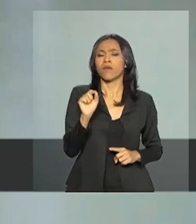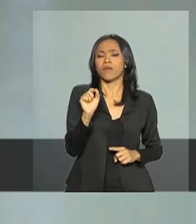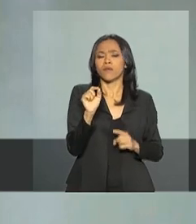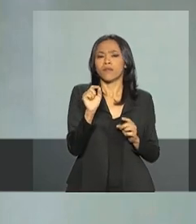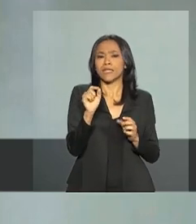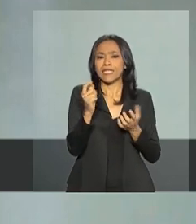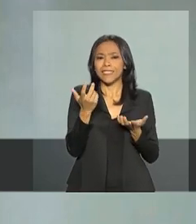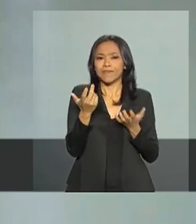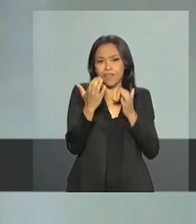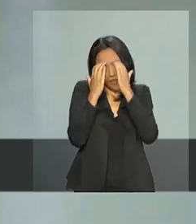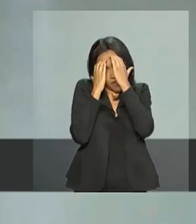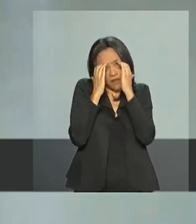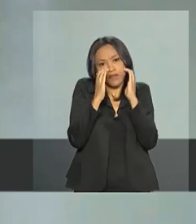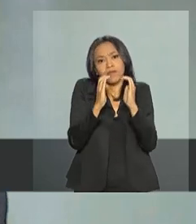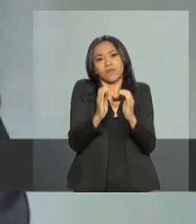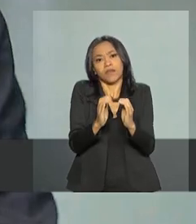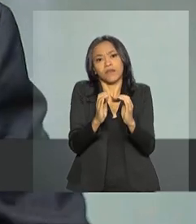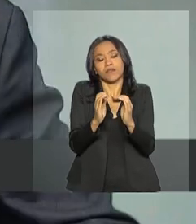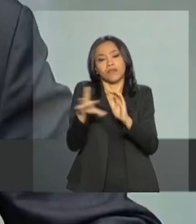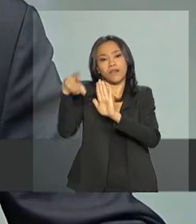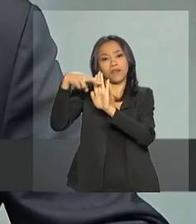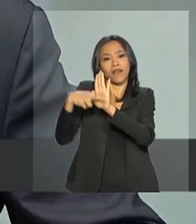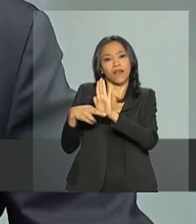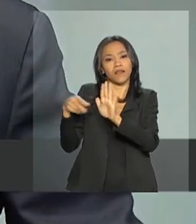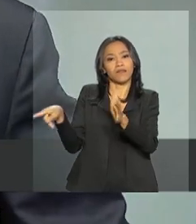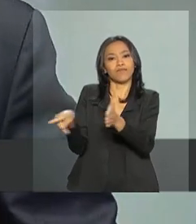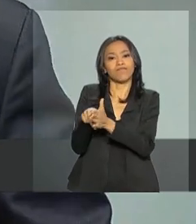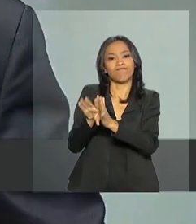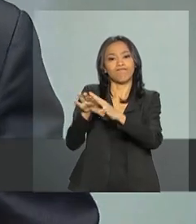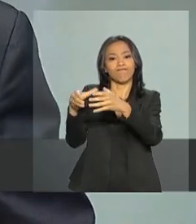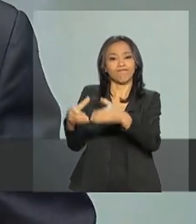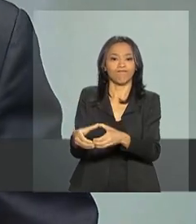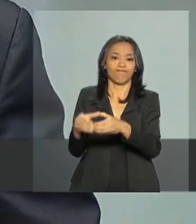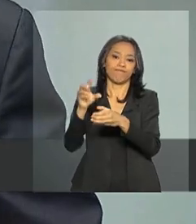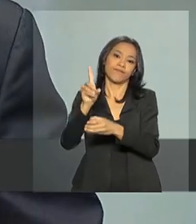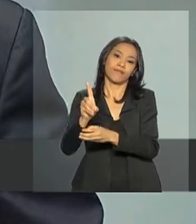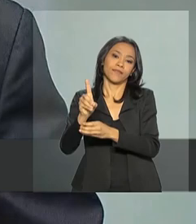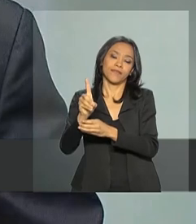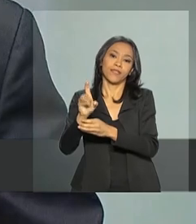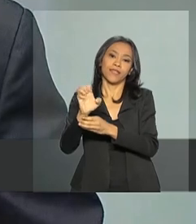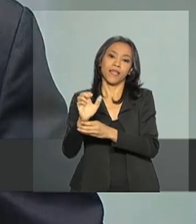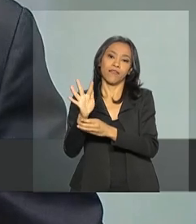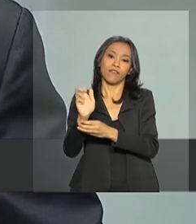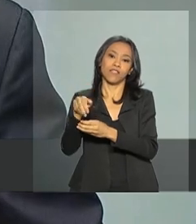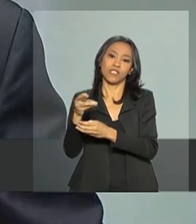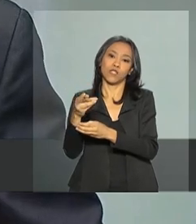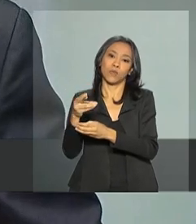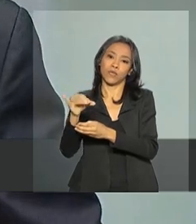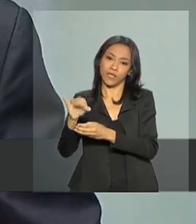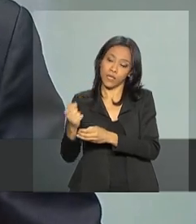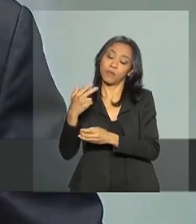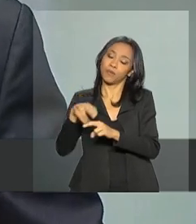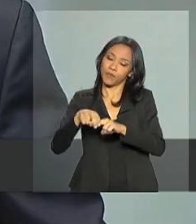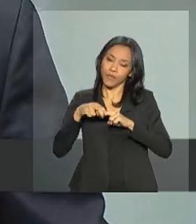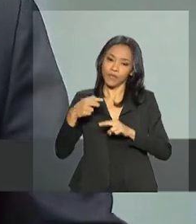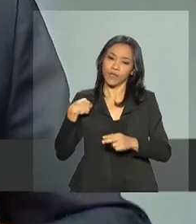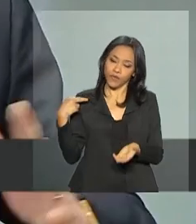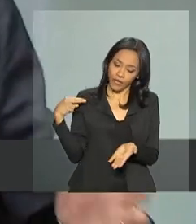a Defensoria Pública. Por isso, Gabriel, é que eu vim até aqui para assistir à sua